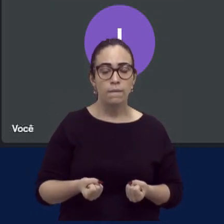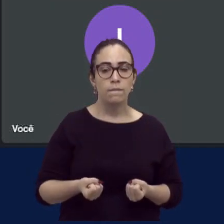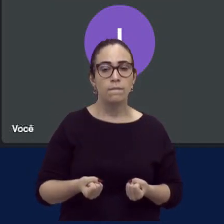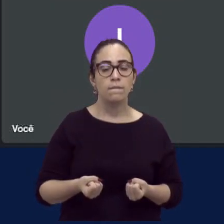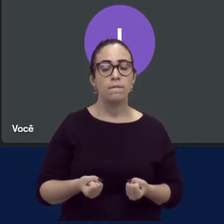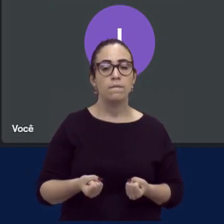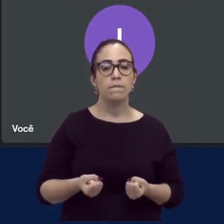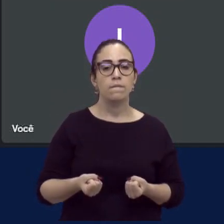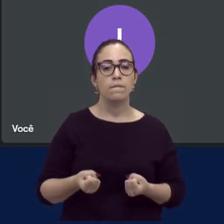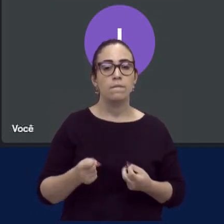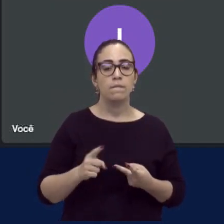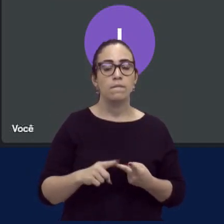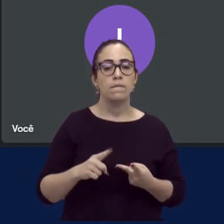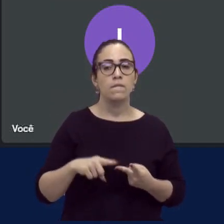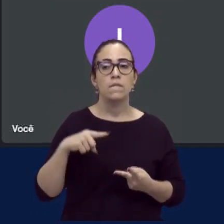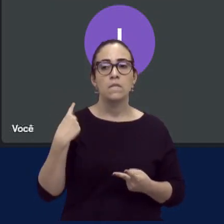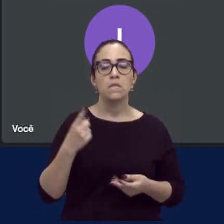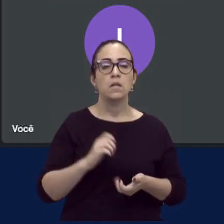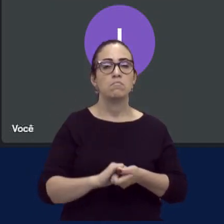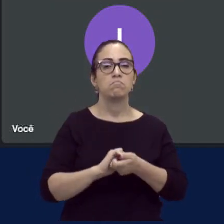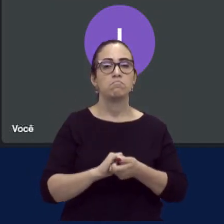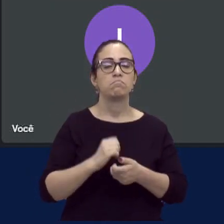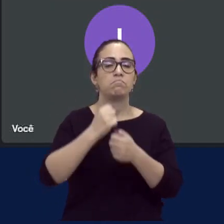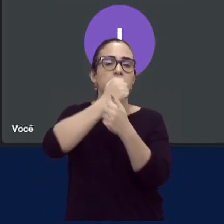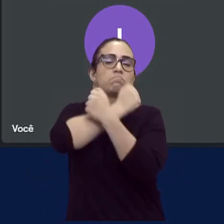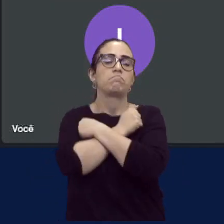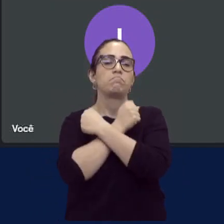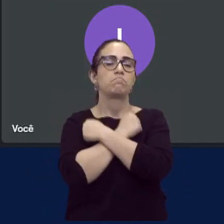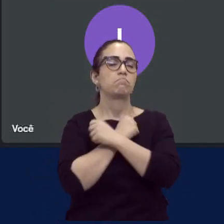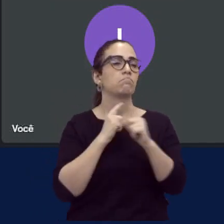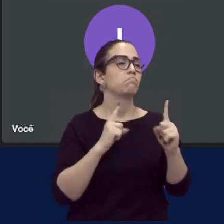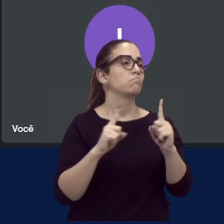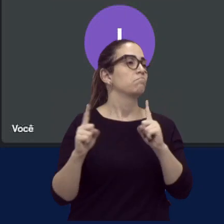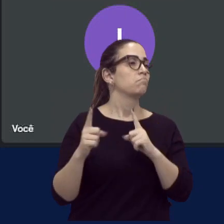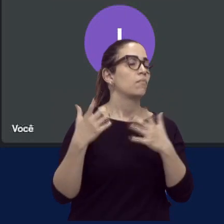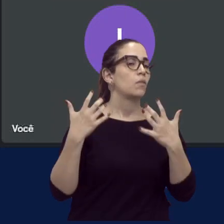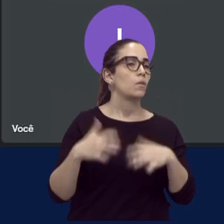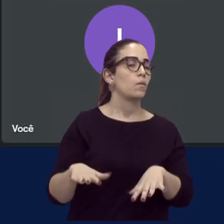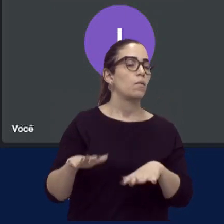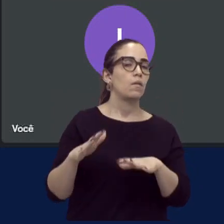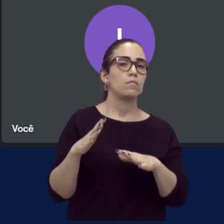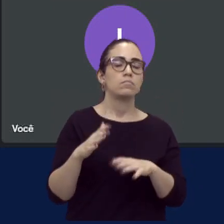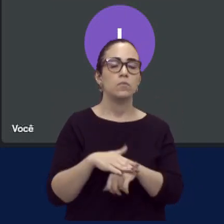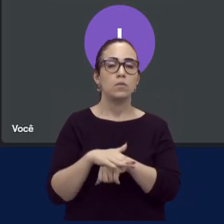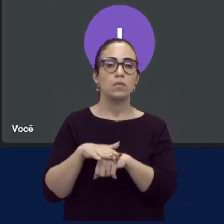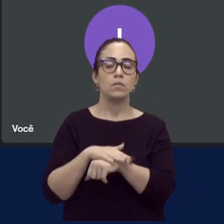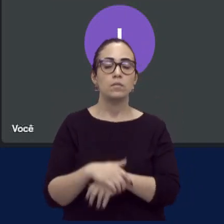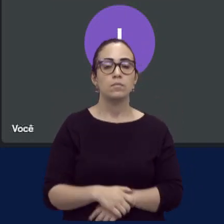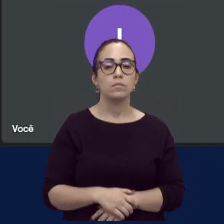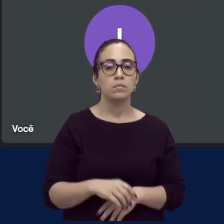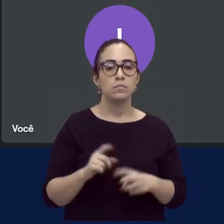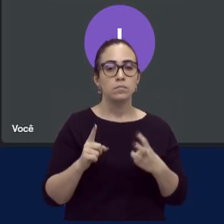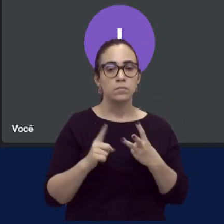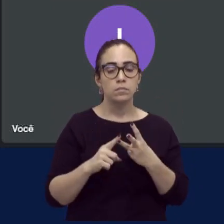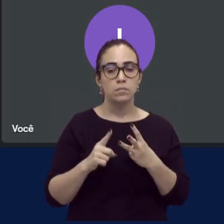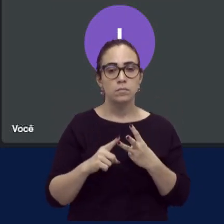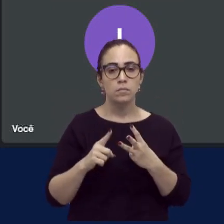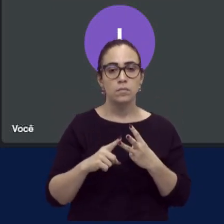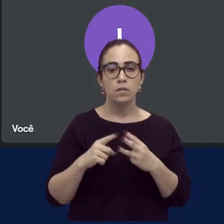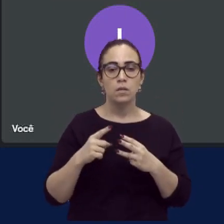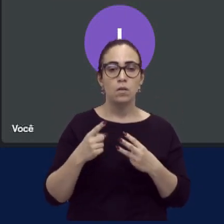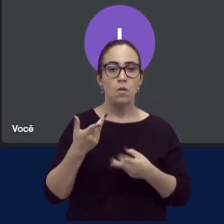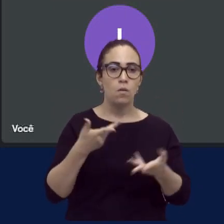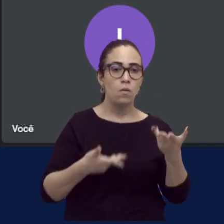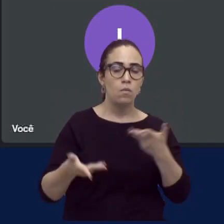hábito de nos cumprimentar, de abraçar e tempo para ouvir o outro, se nós não partilhamos quase nada com o